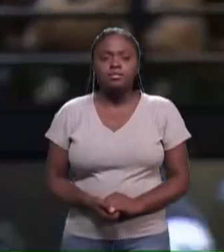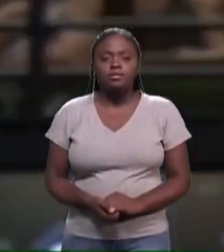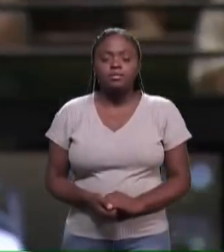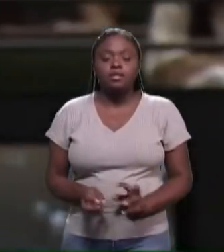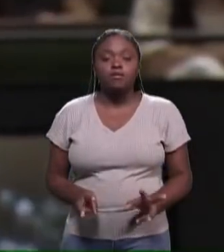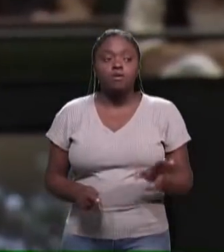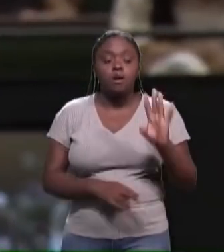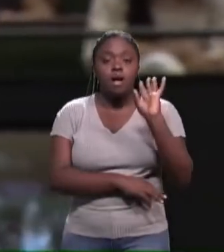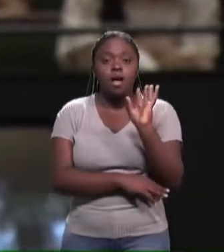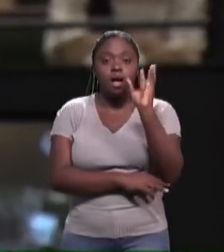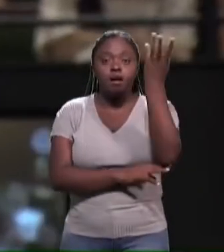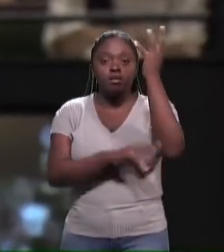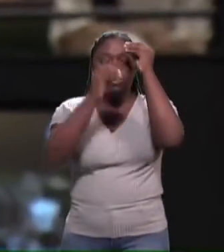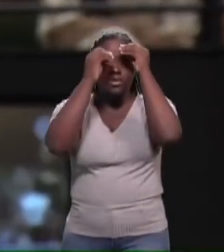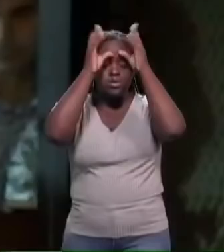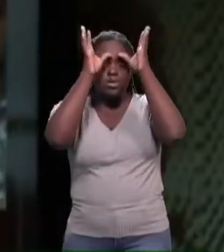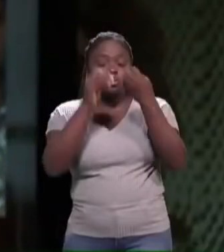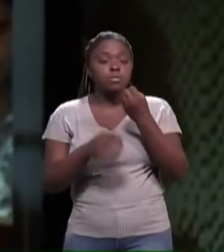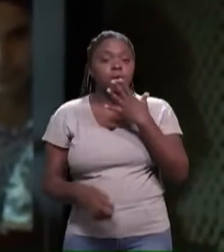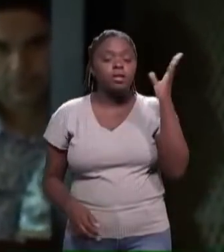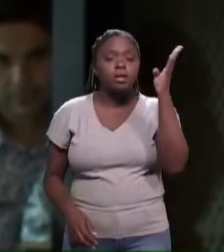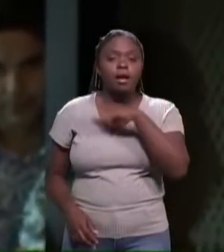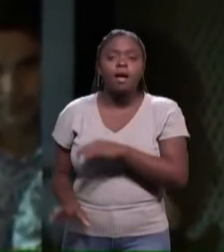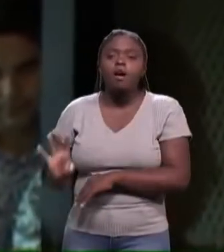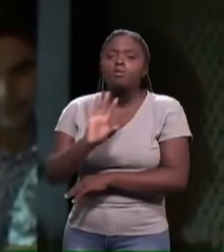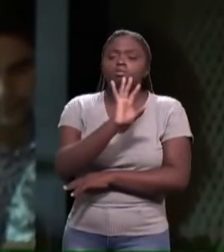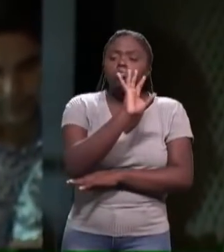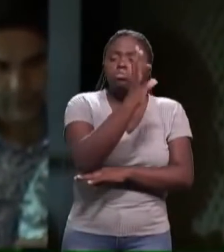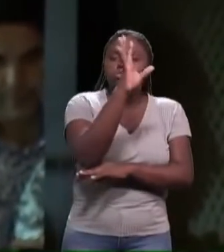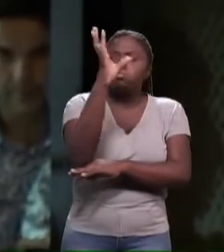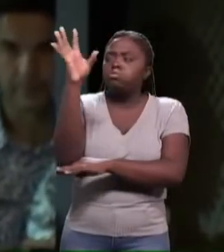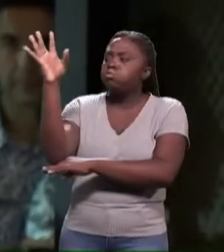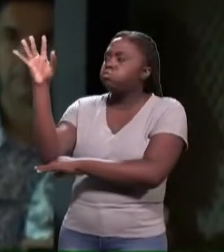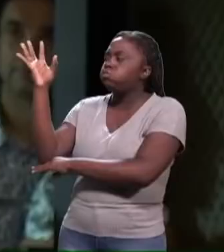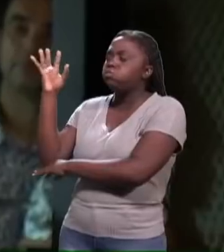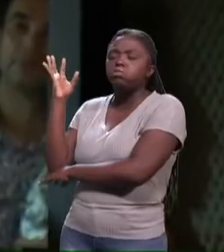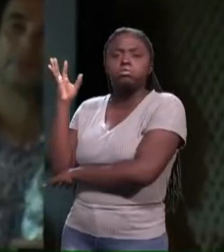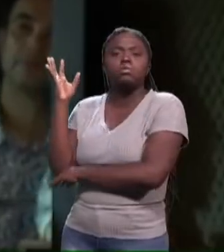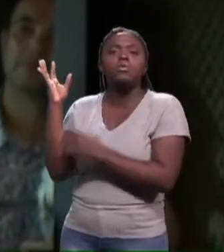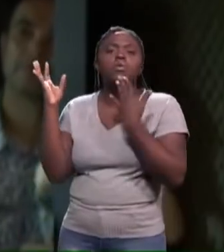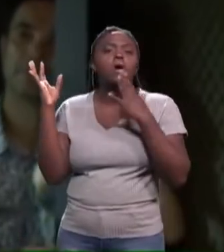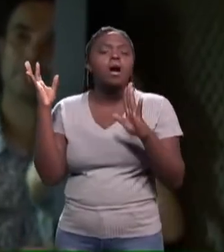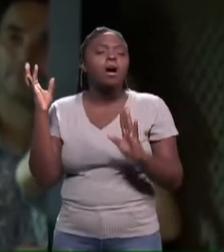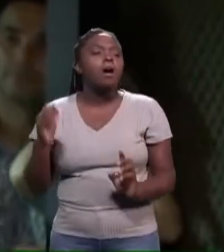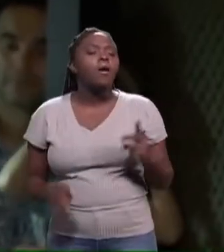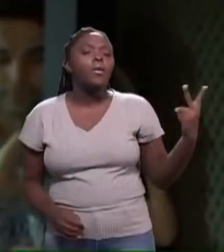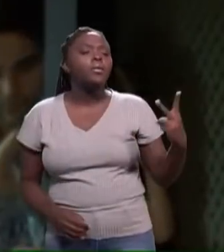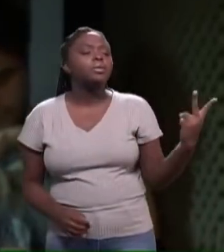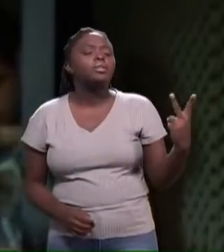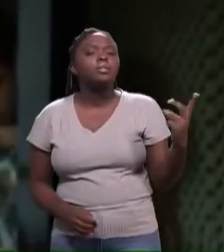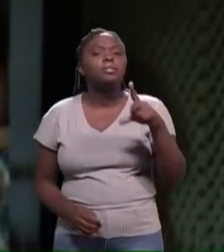É igual a árvore do conhecimento do bem e do mal. Milhares de árvores no jardim. Qual árvore Adão e Eva foi pôr a